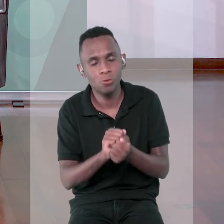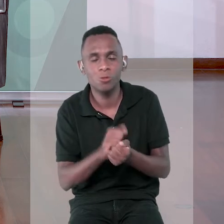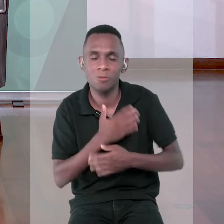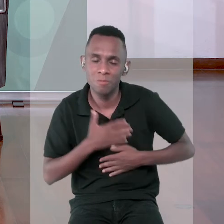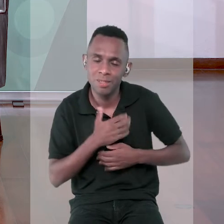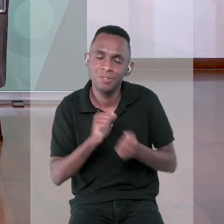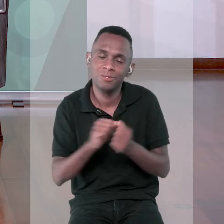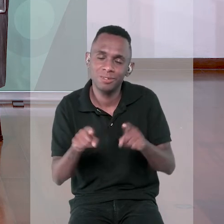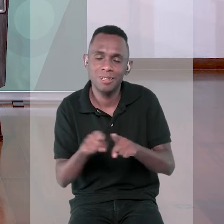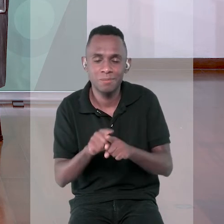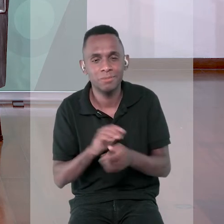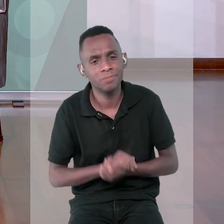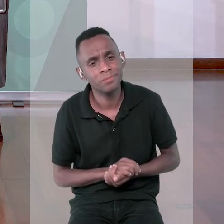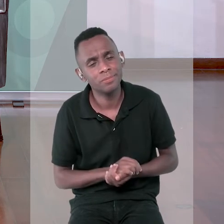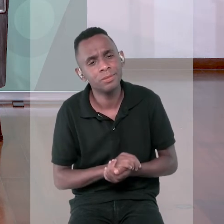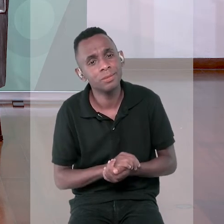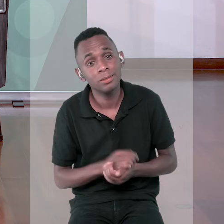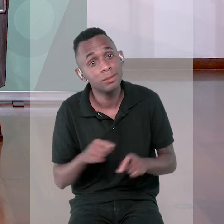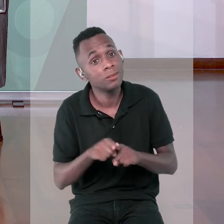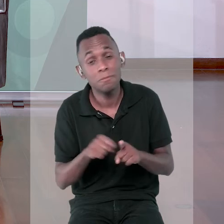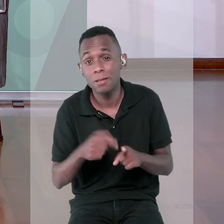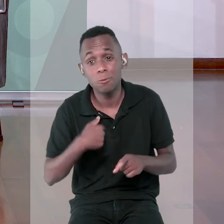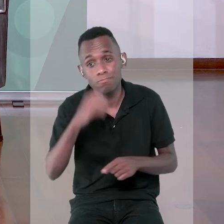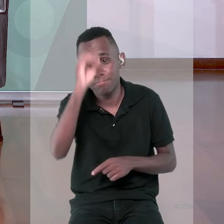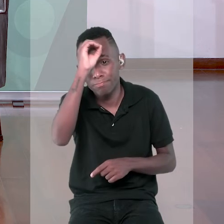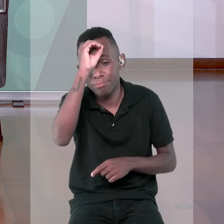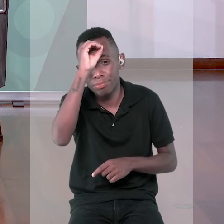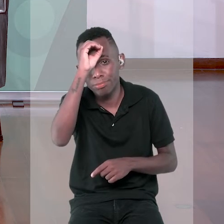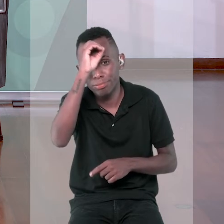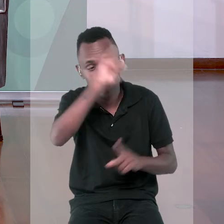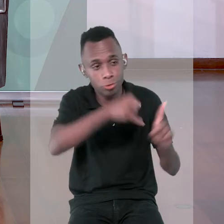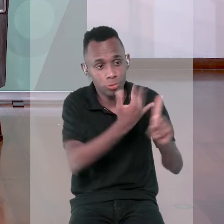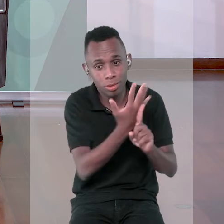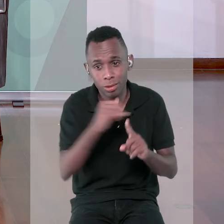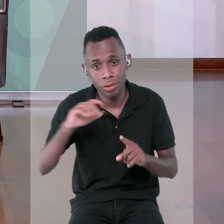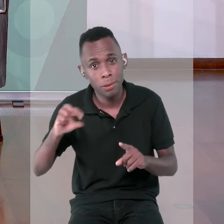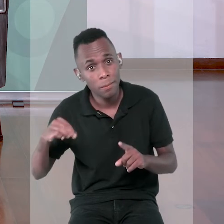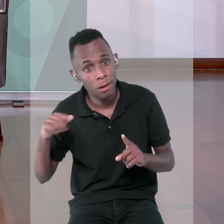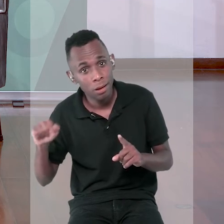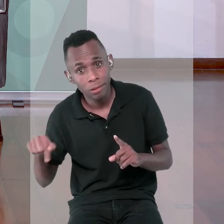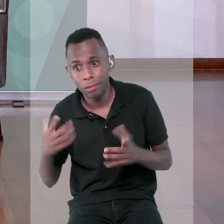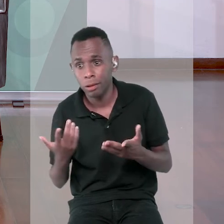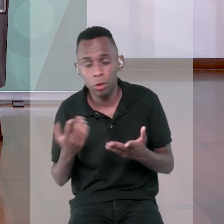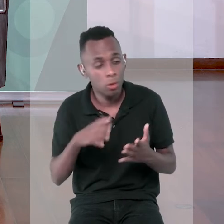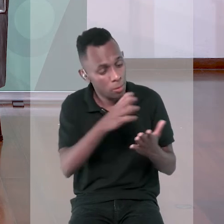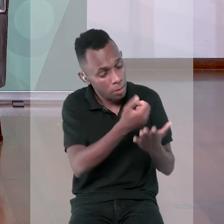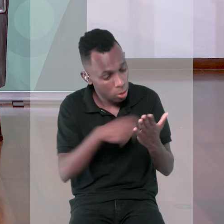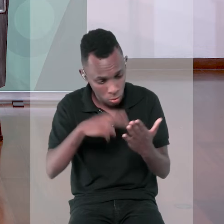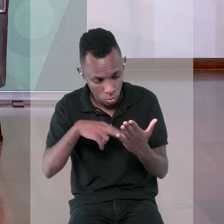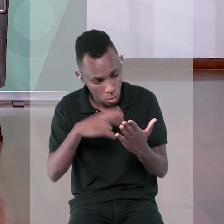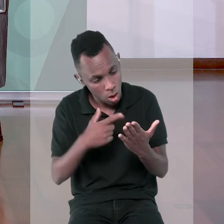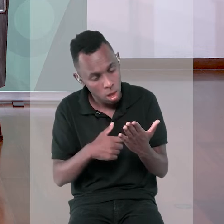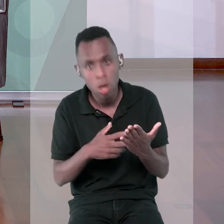você. Eu também não sabia nada de Joana d'Arc, nem de Maria Quitéria. Peguei o livro da